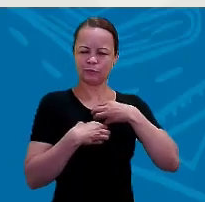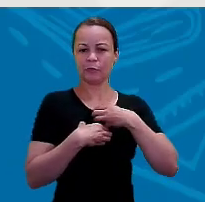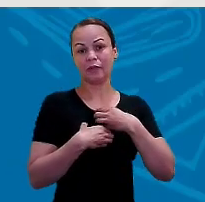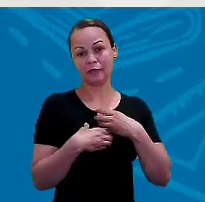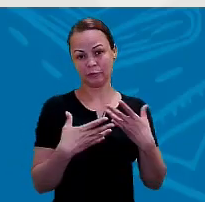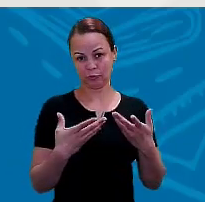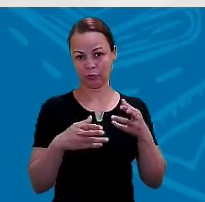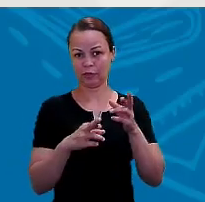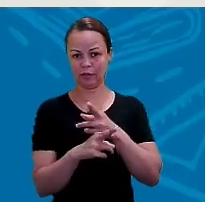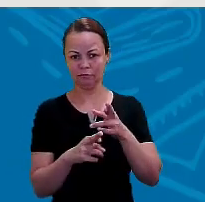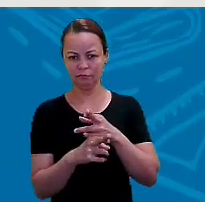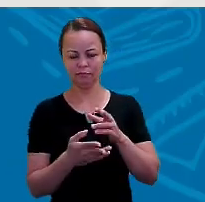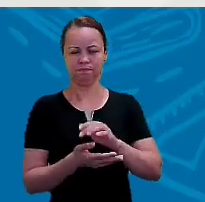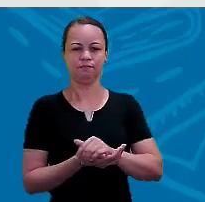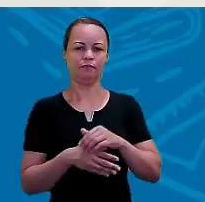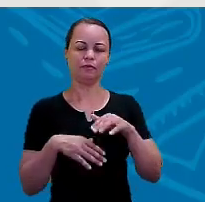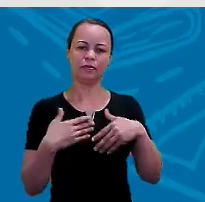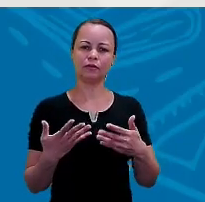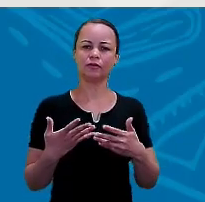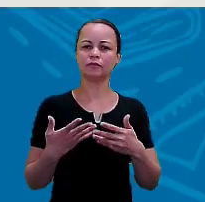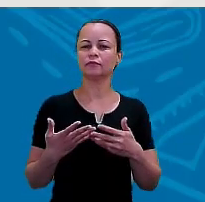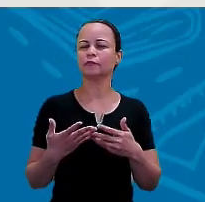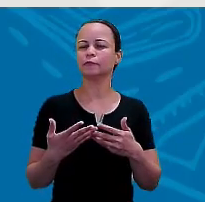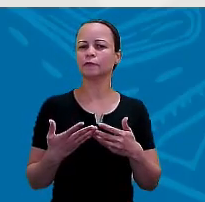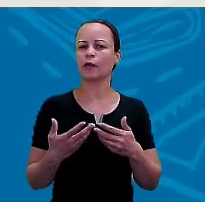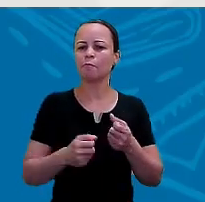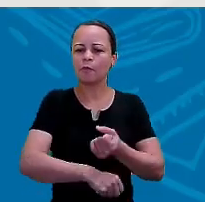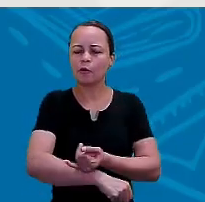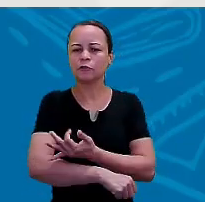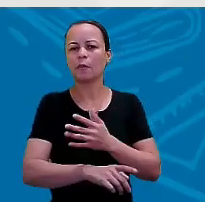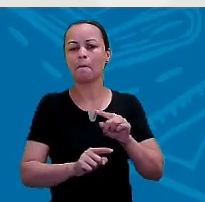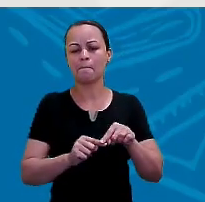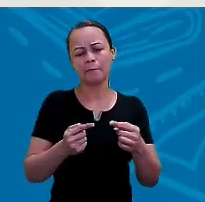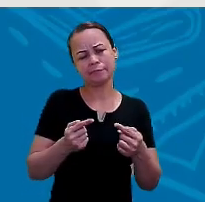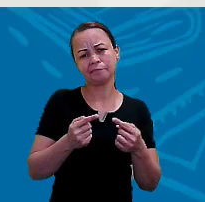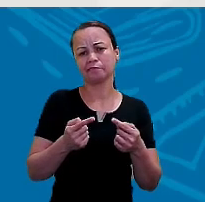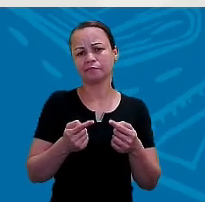e as nossas emoções. Até sim que a gente